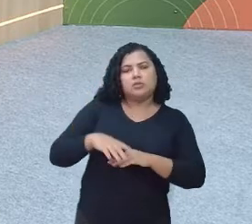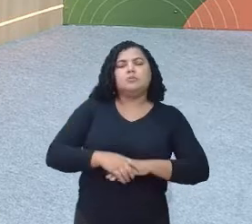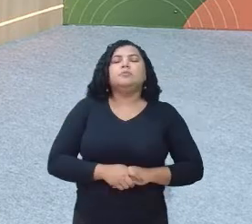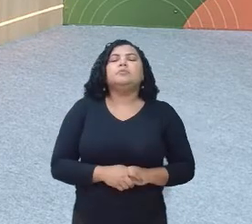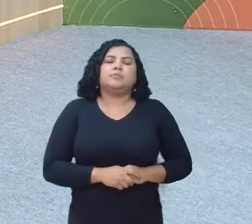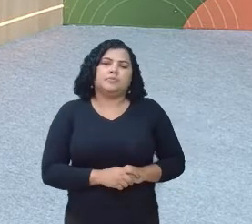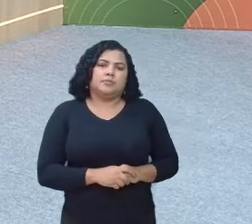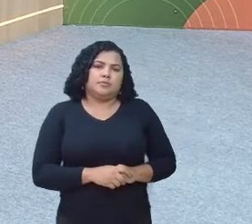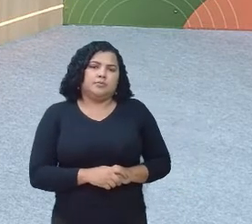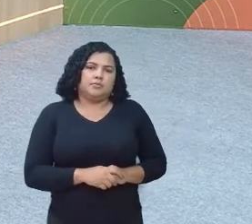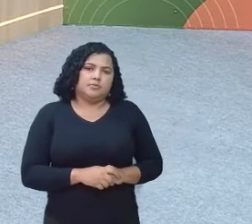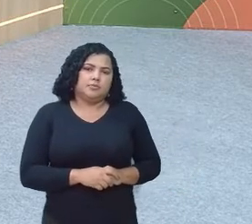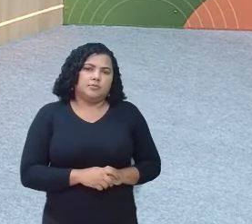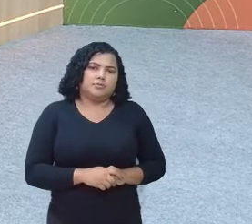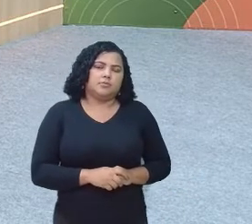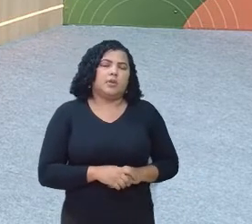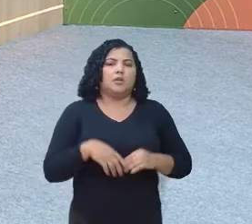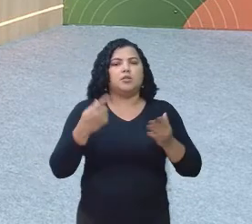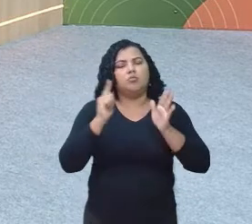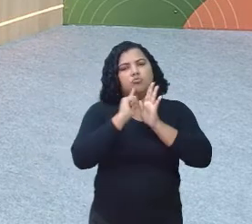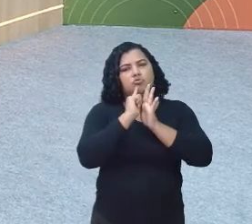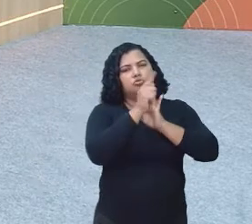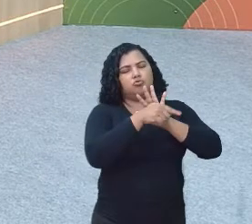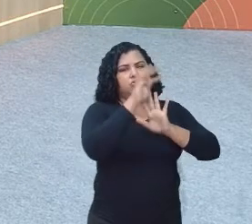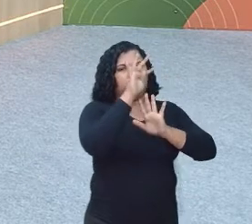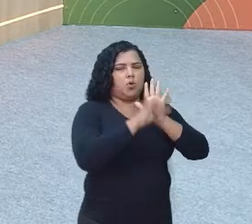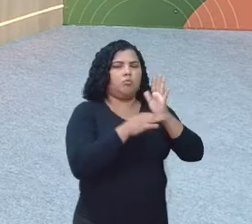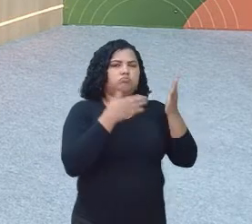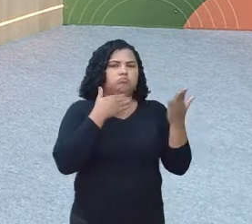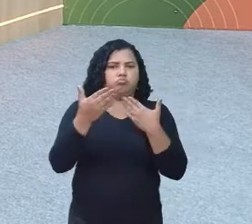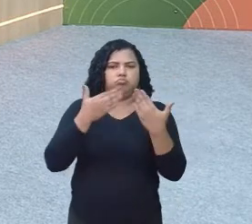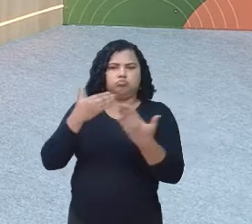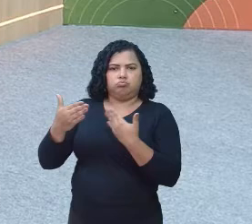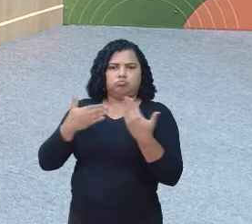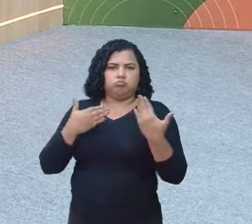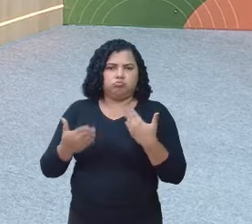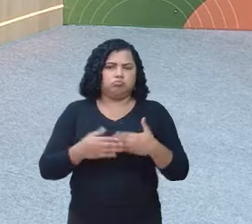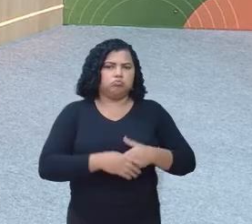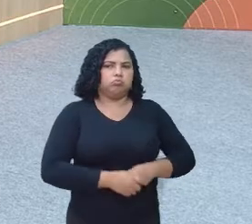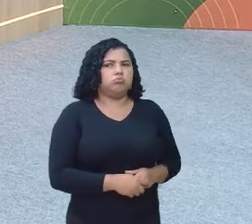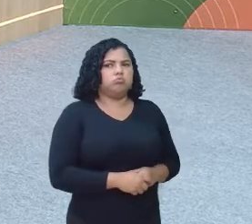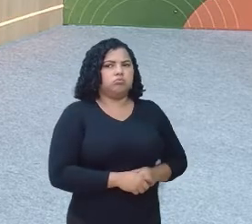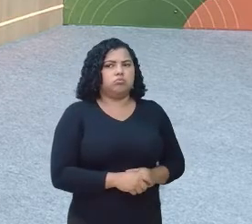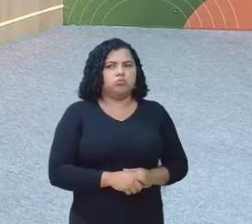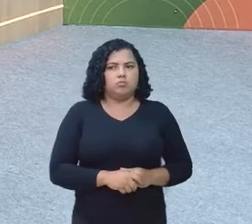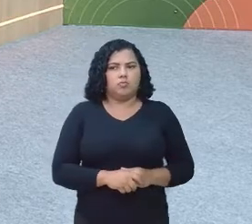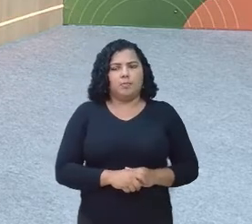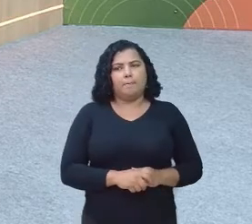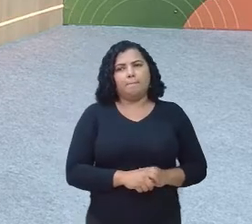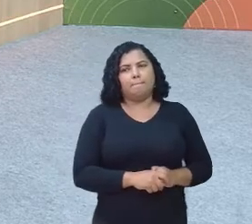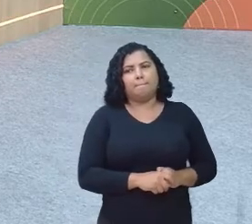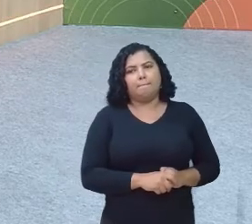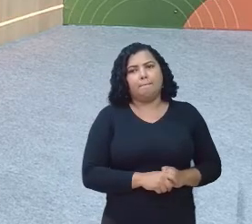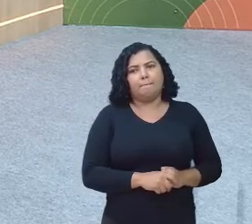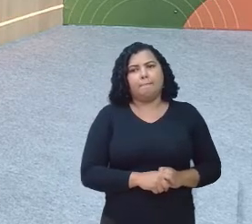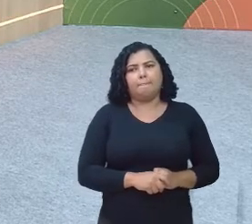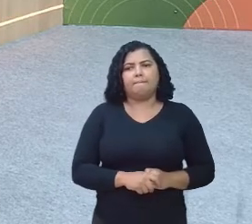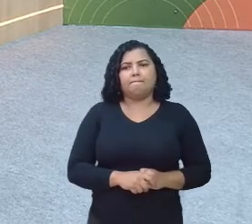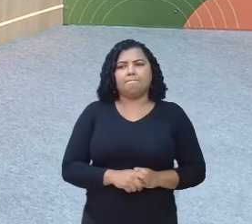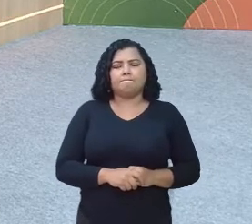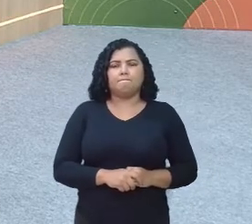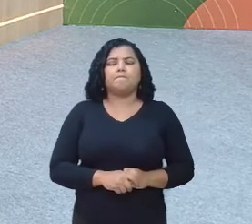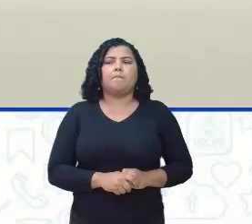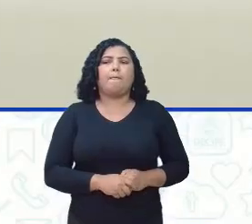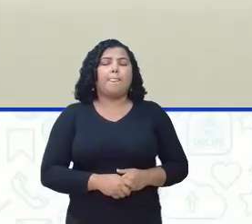reportagem, etc. Então, esses gêneros textuais, eles se conversam muito ali, em termos de produção. E além da notícia,